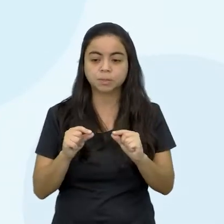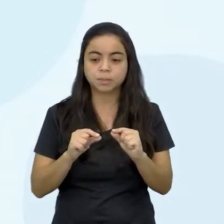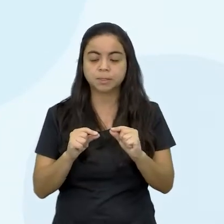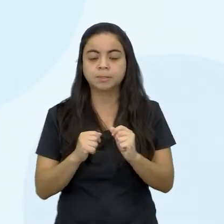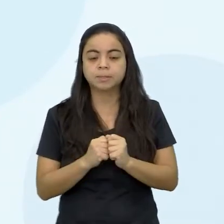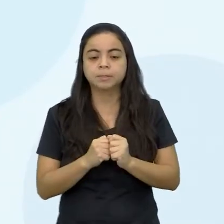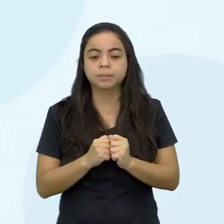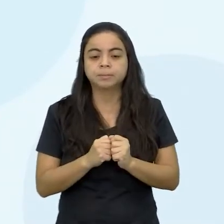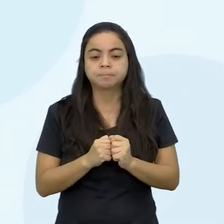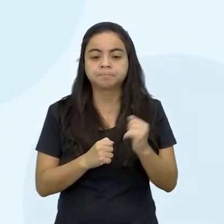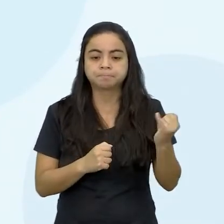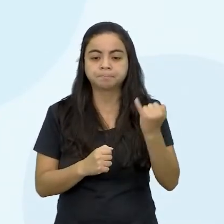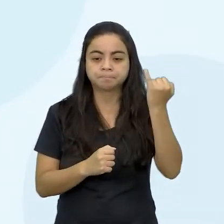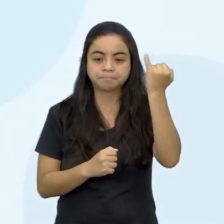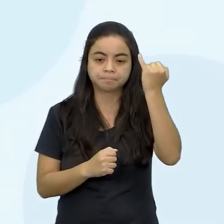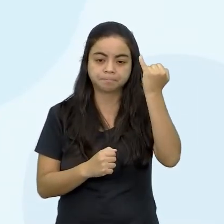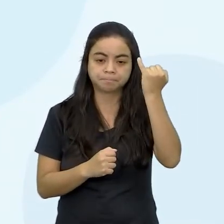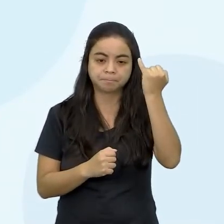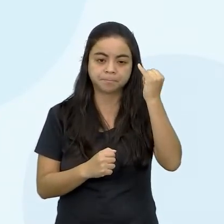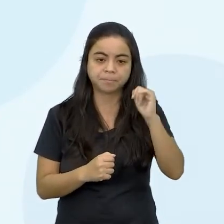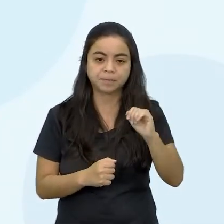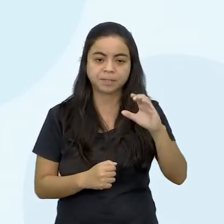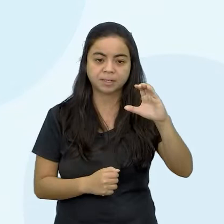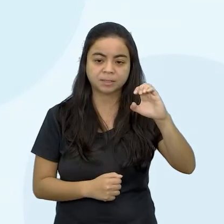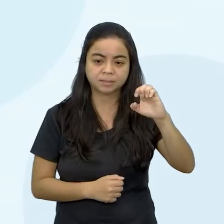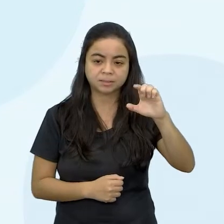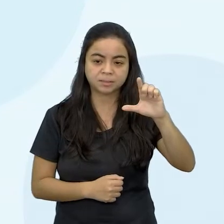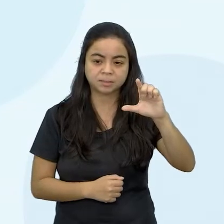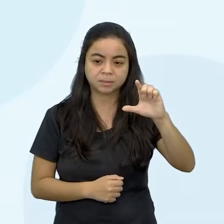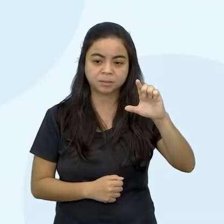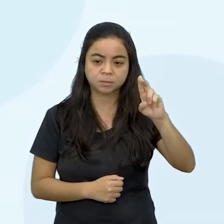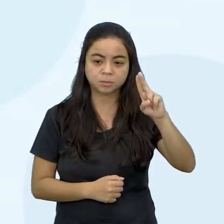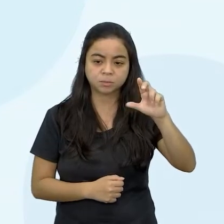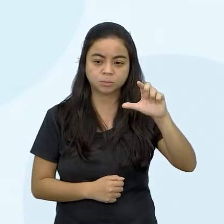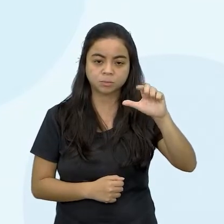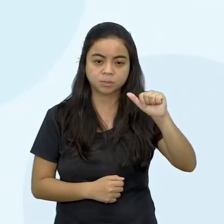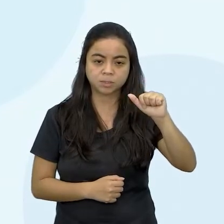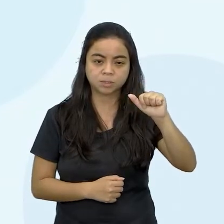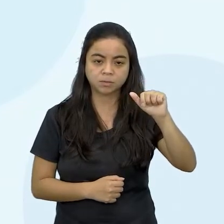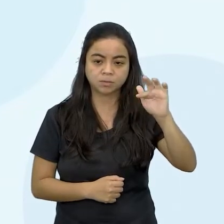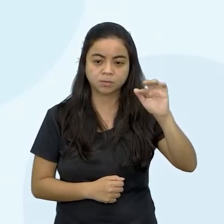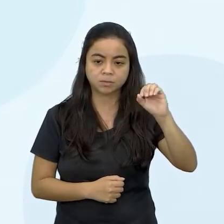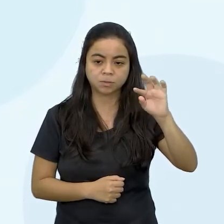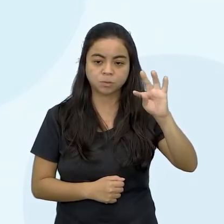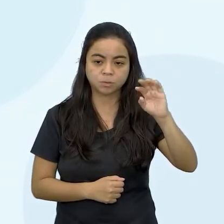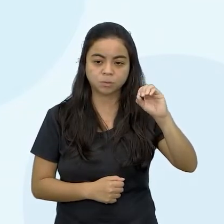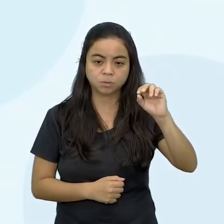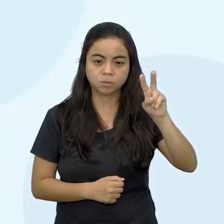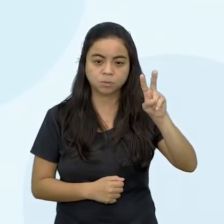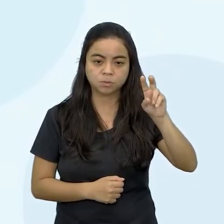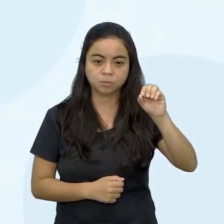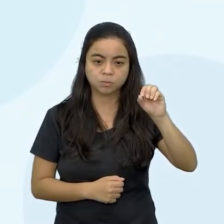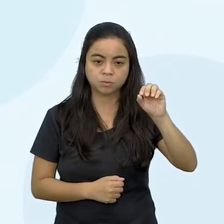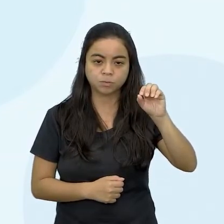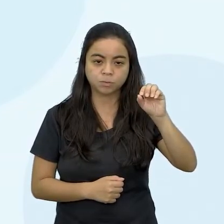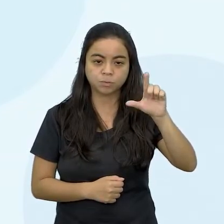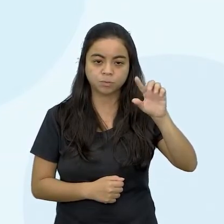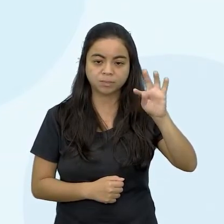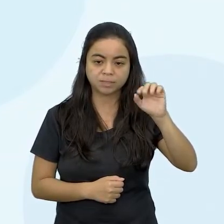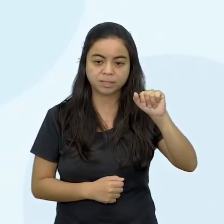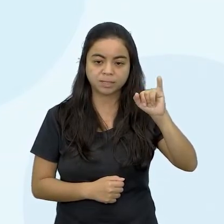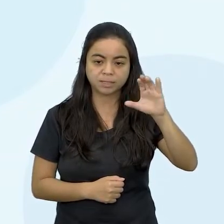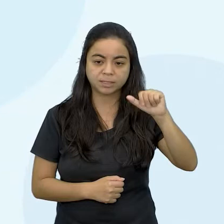um aspecto importante a ser considerado é a célula fotovoltaica Inclusive a gente né trouxe aqui uma animação da célula fotovoltaica